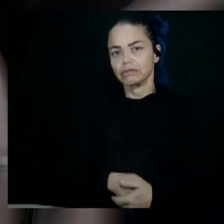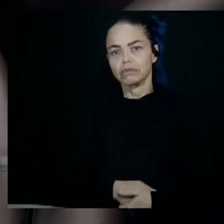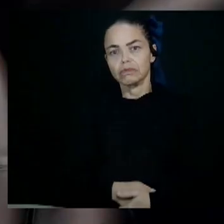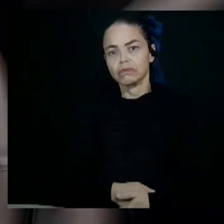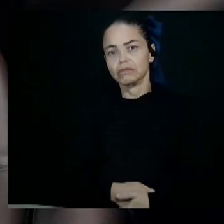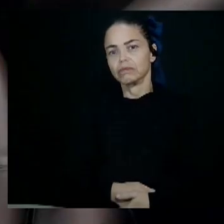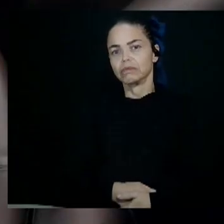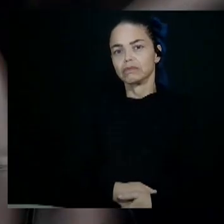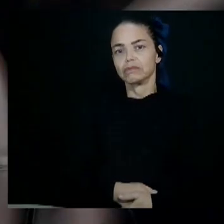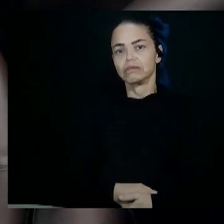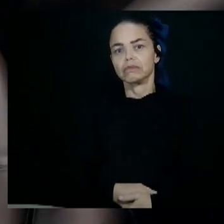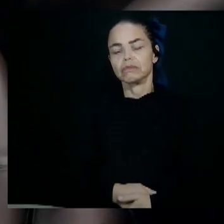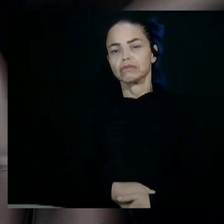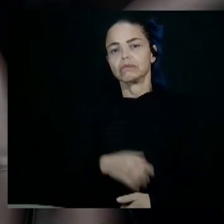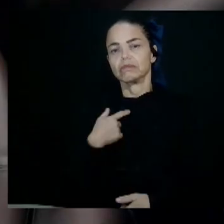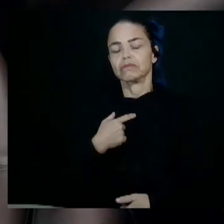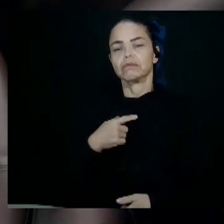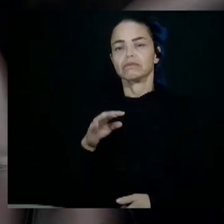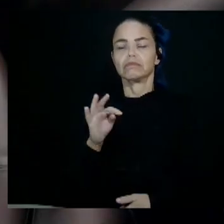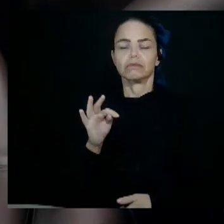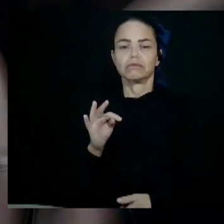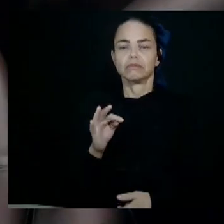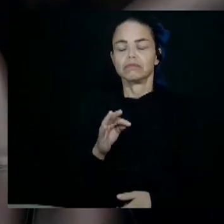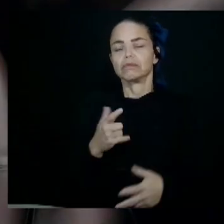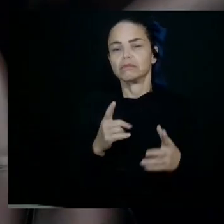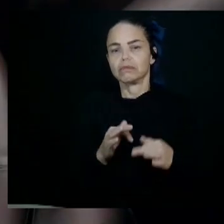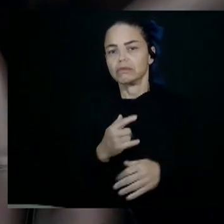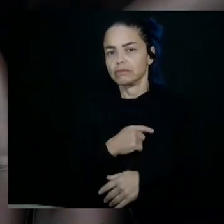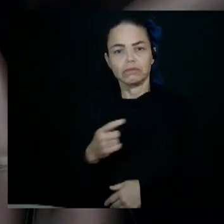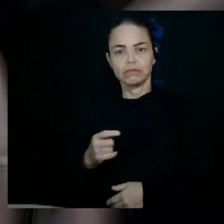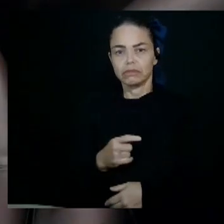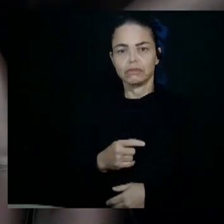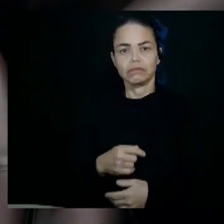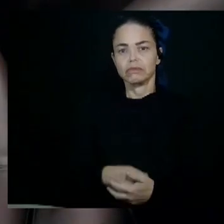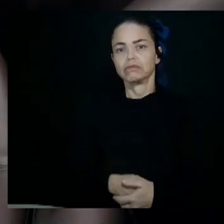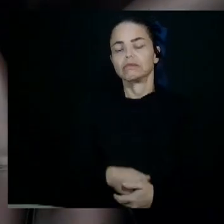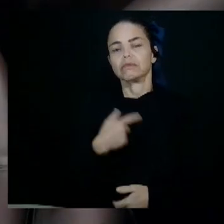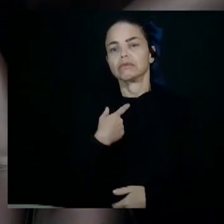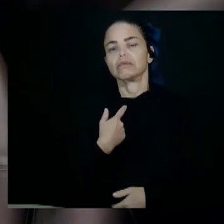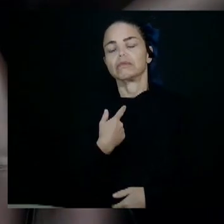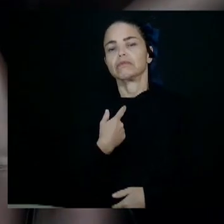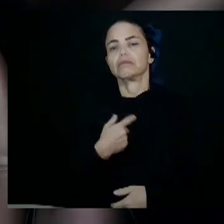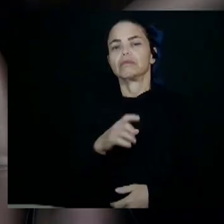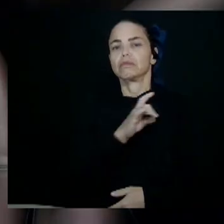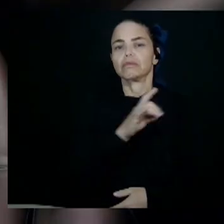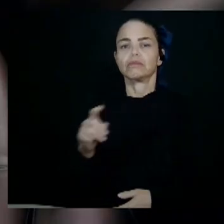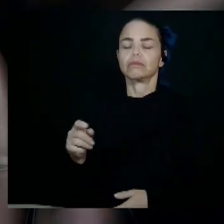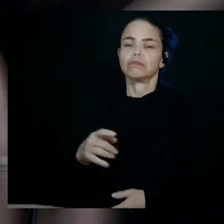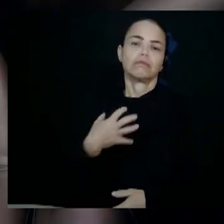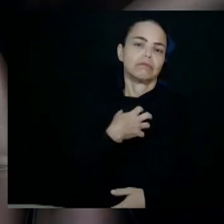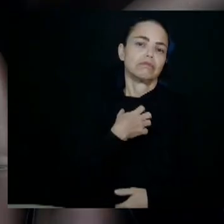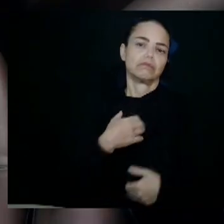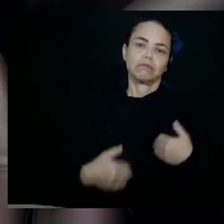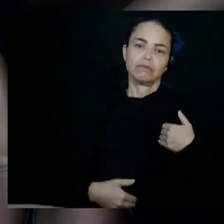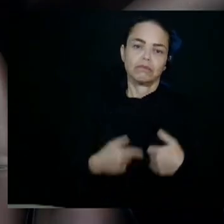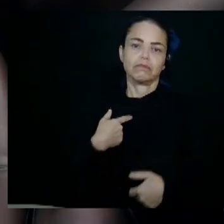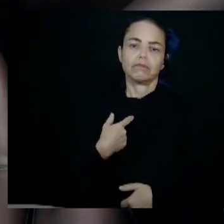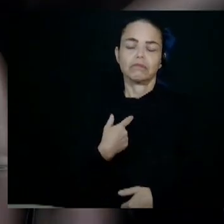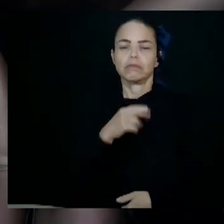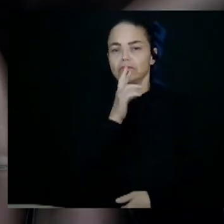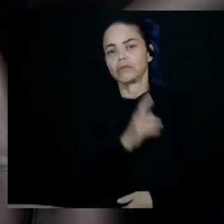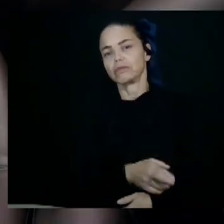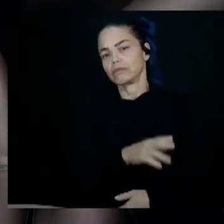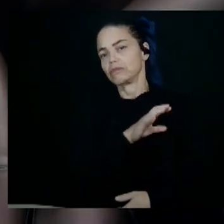tem toda a parte teórica, mas no final nós não somos exatas, nós somos humanas. Cada corpo vai reagir de um jeito. Exatamente. Não existe uma